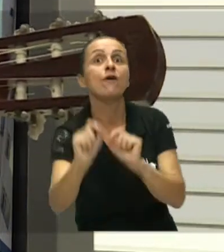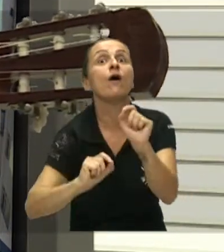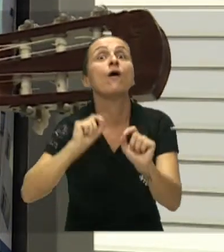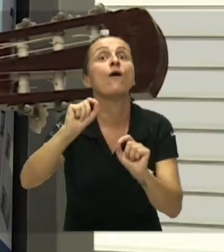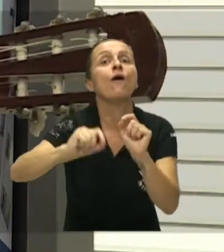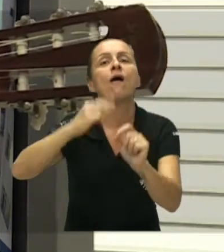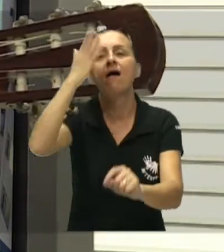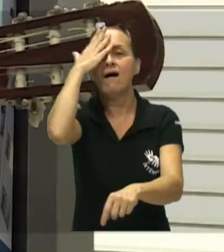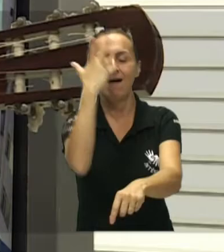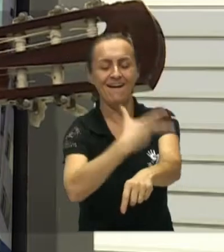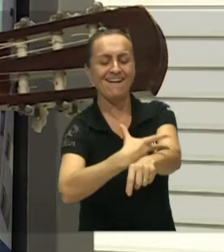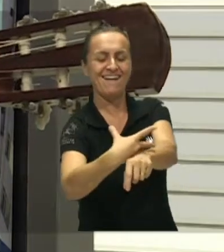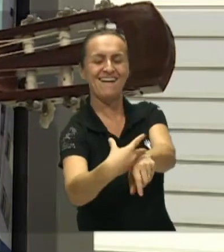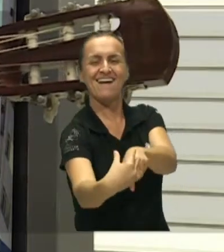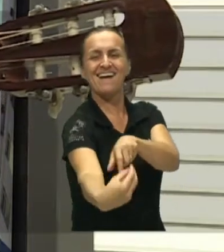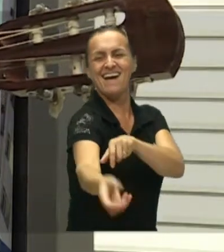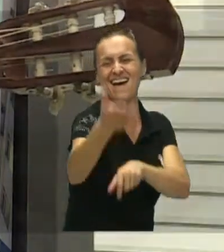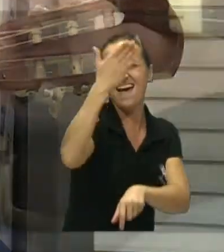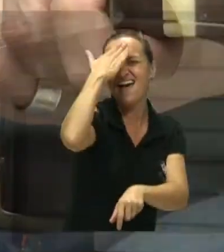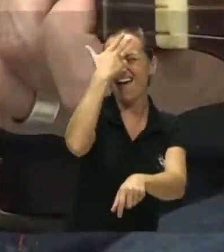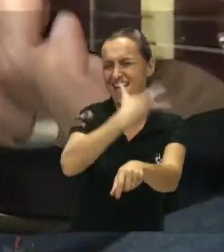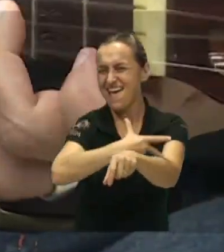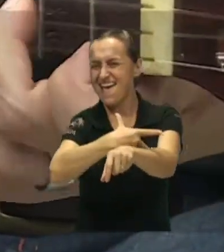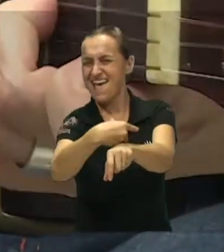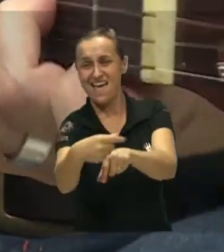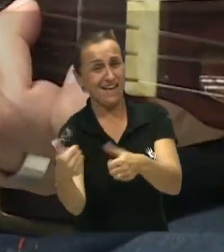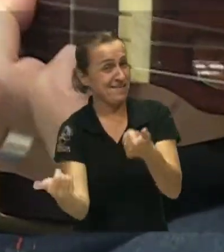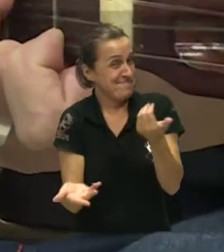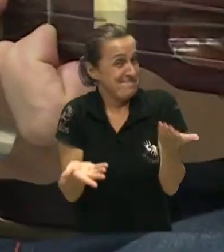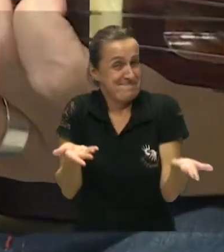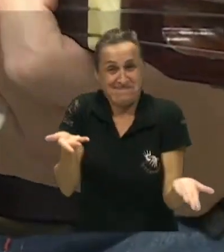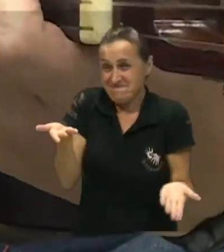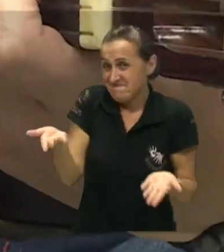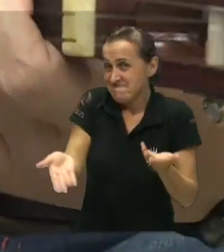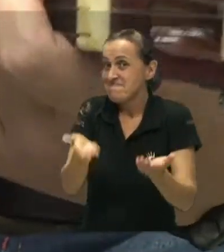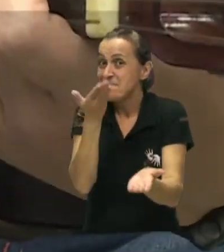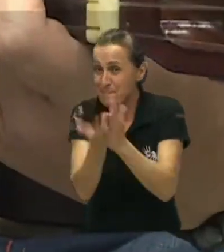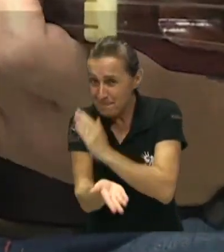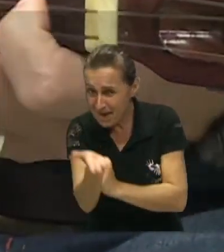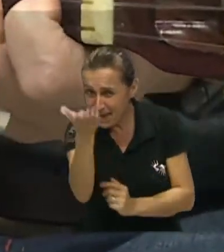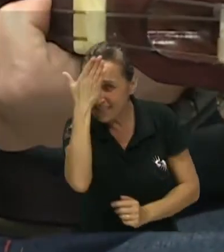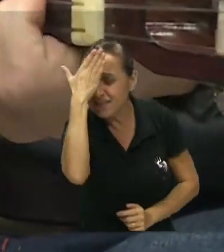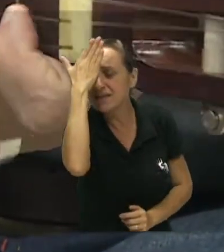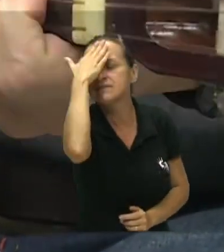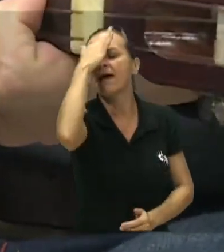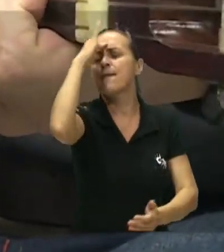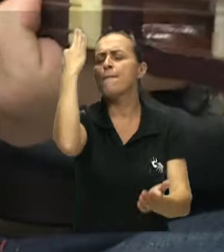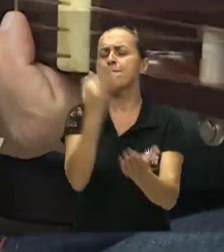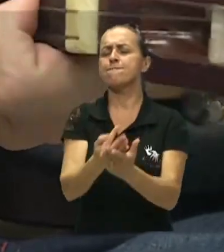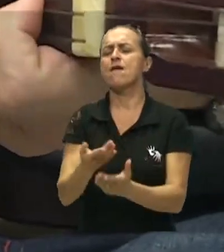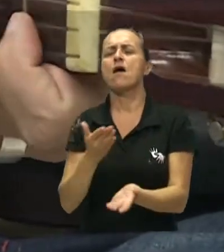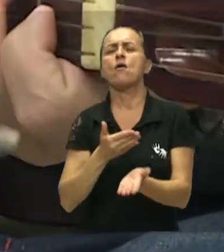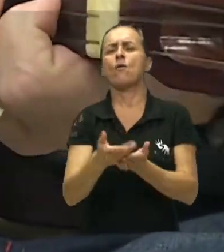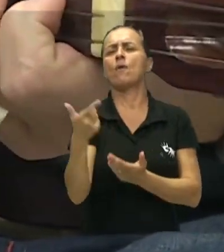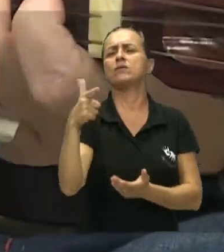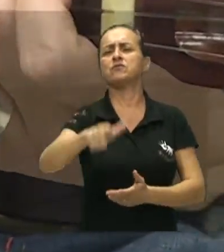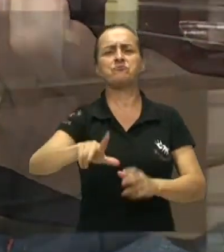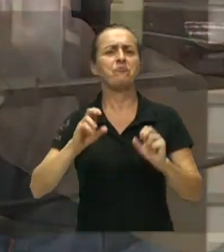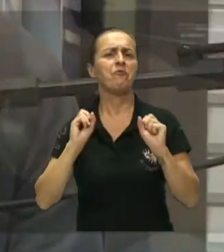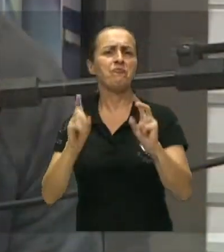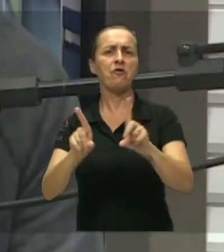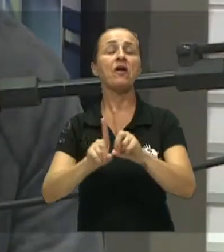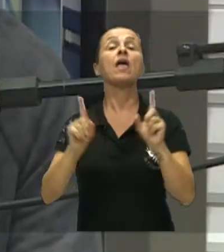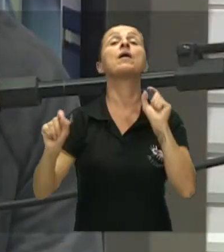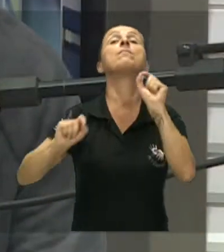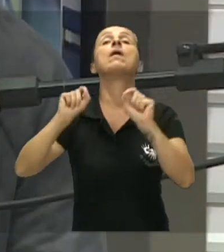é saber ganhar. Você sabe perder, tem fé pra recomeçar. O difícil pra você